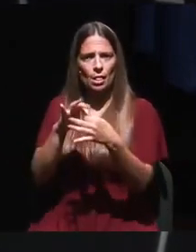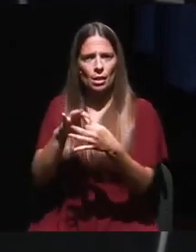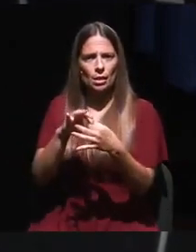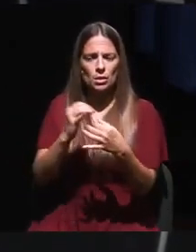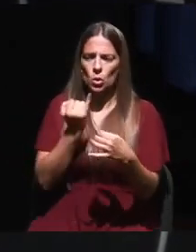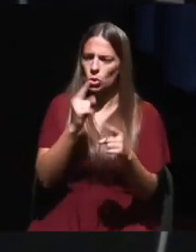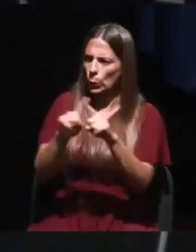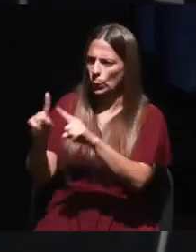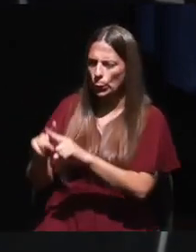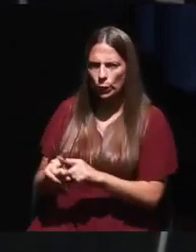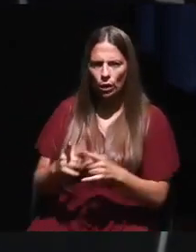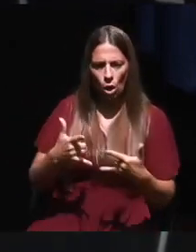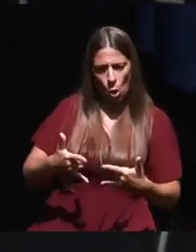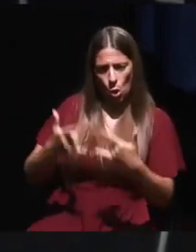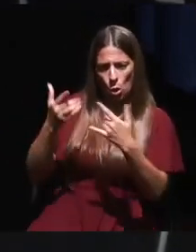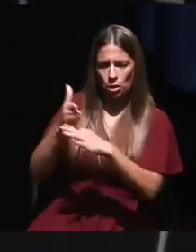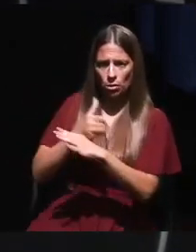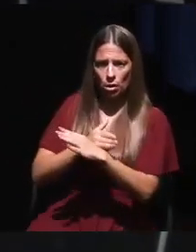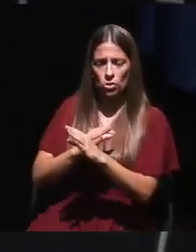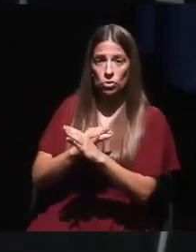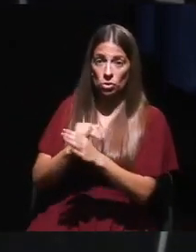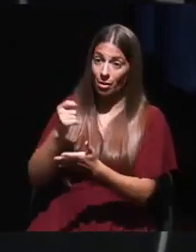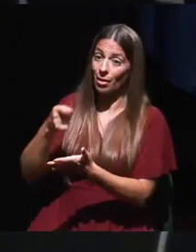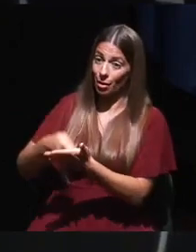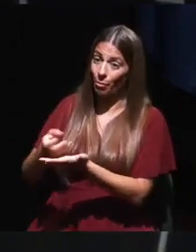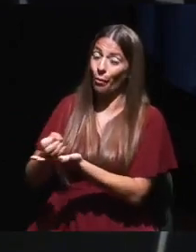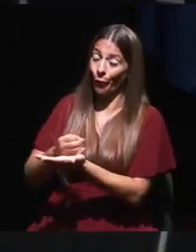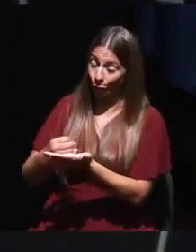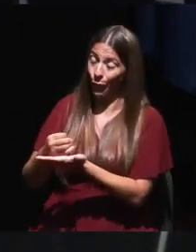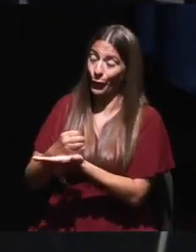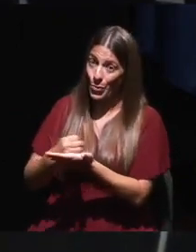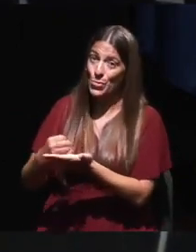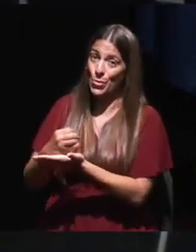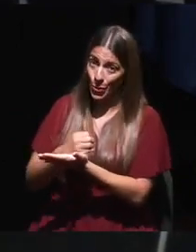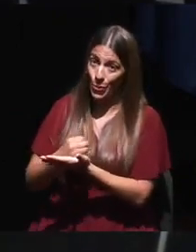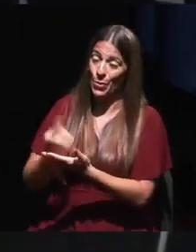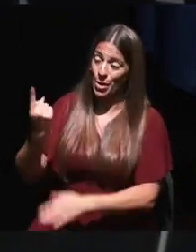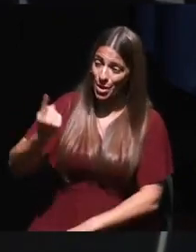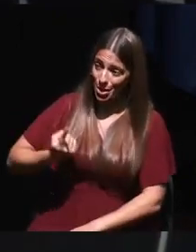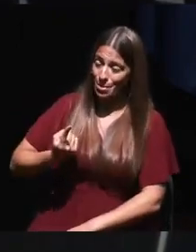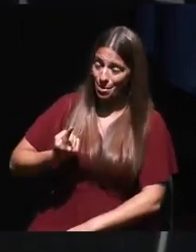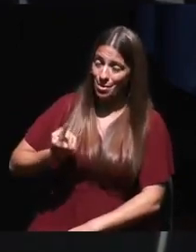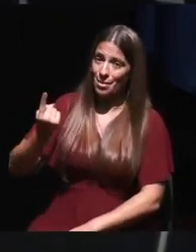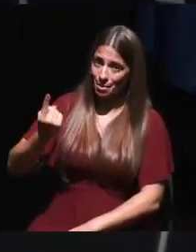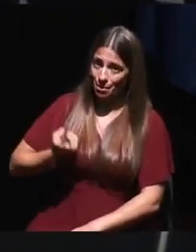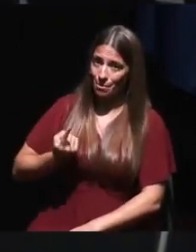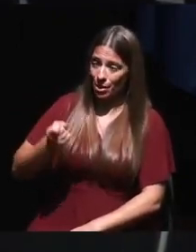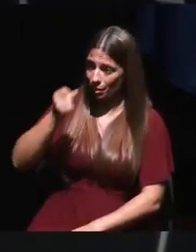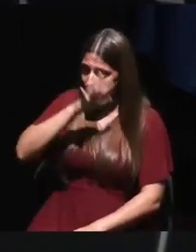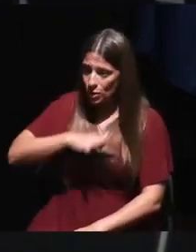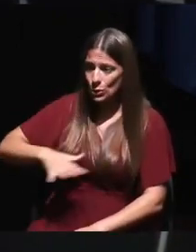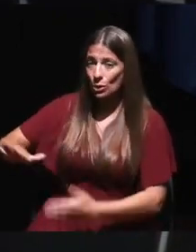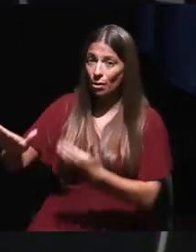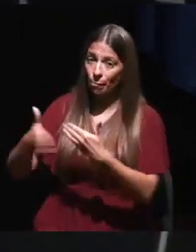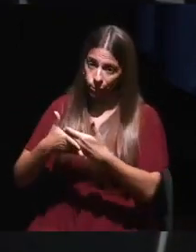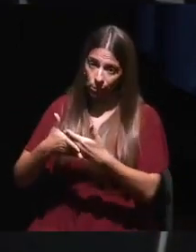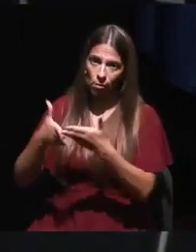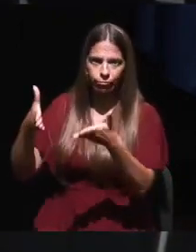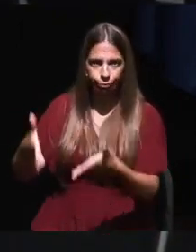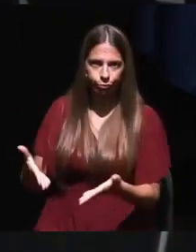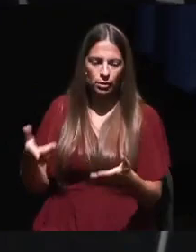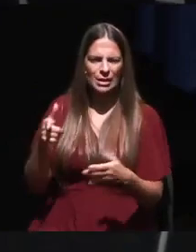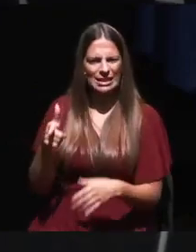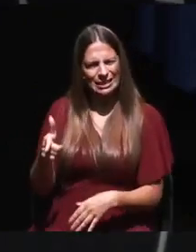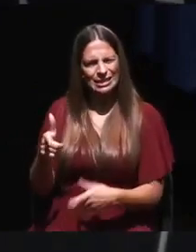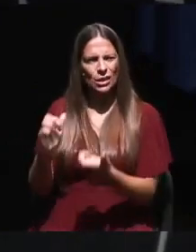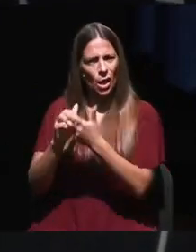várias entidades, Rock in Rio, este que já beneficiou de isenção de taxas e que obrigou ao encerramento de grande parte do Parque da Bela Vista. E este,